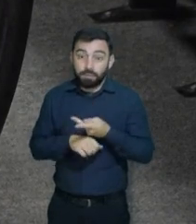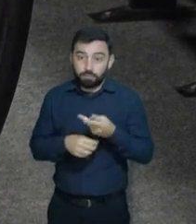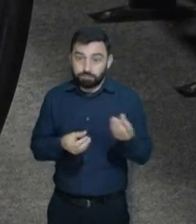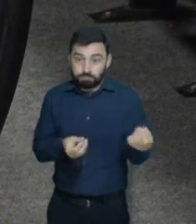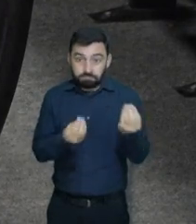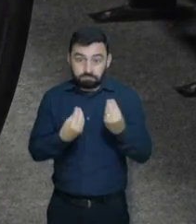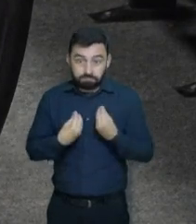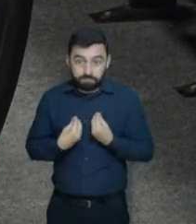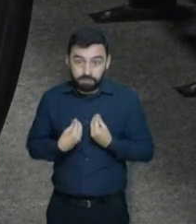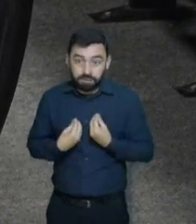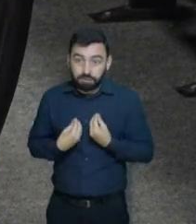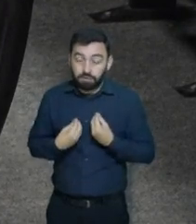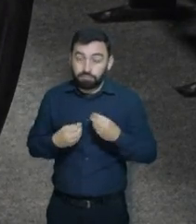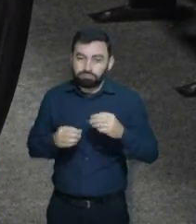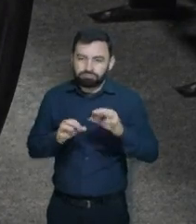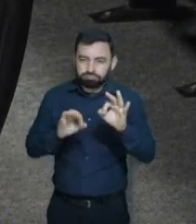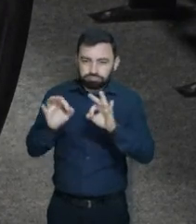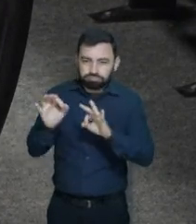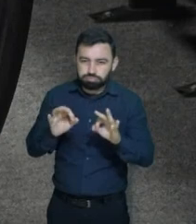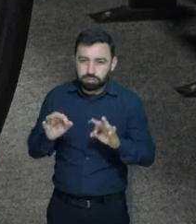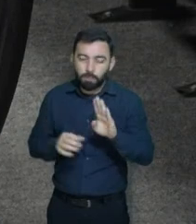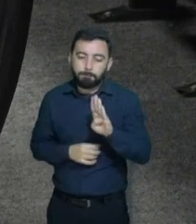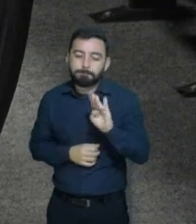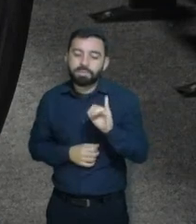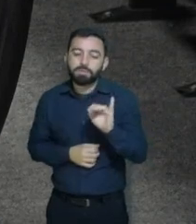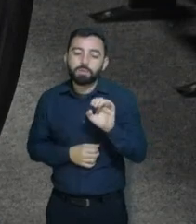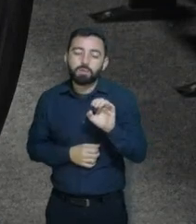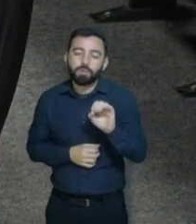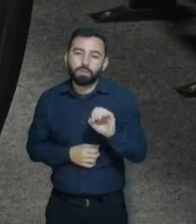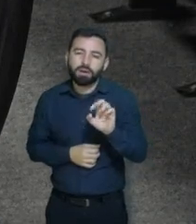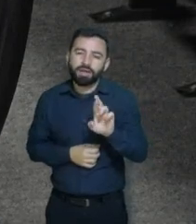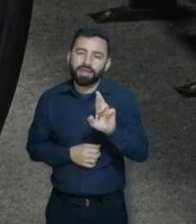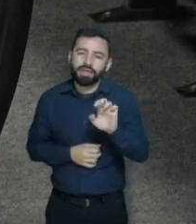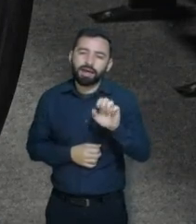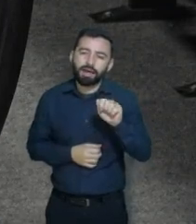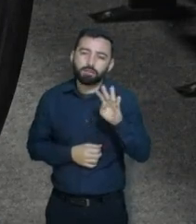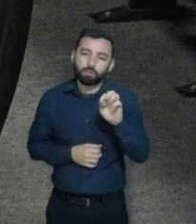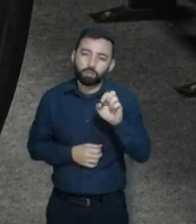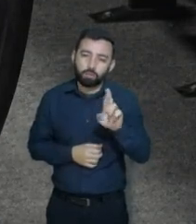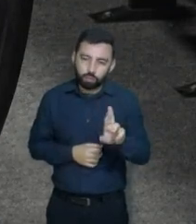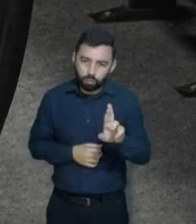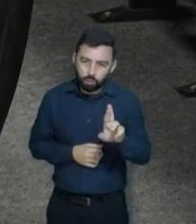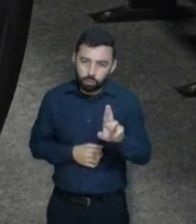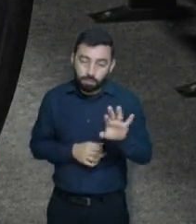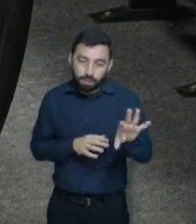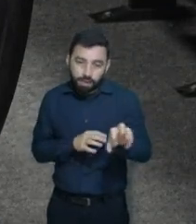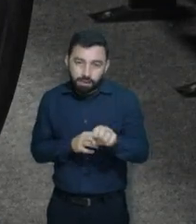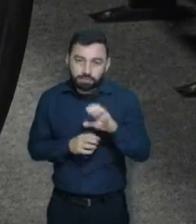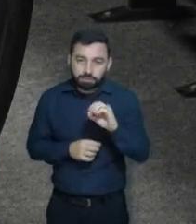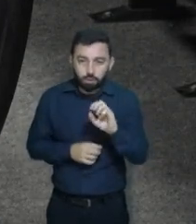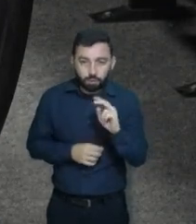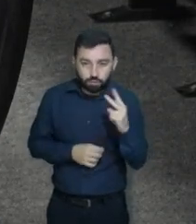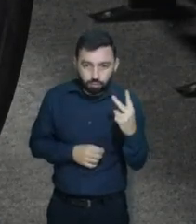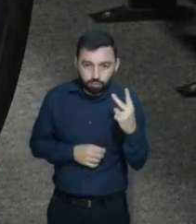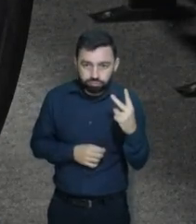prêmio Gerdau, com uma obra de arte que é um biorreator. Um biorreator com algas que sequestram